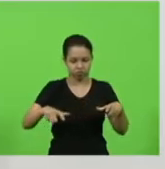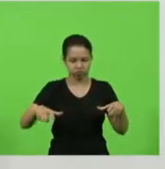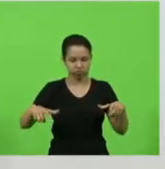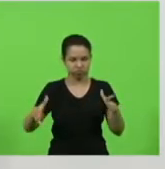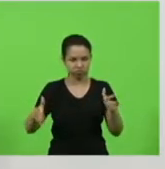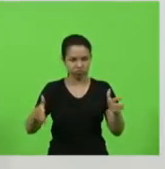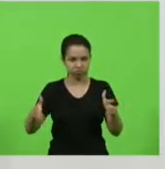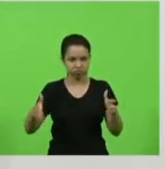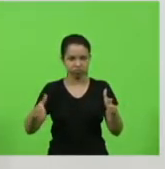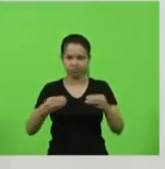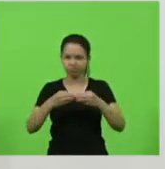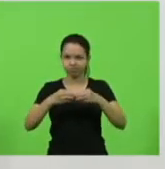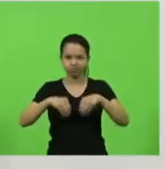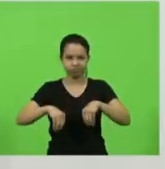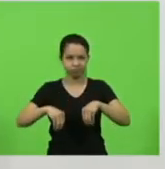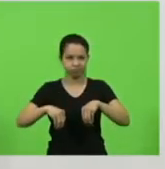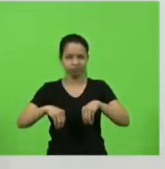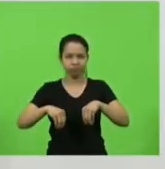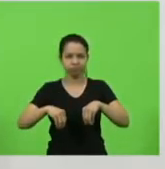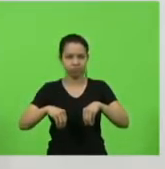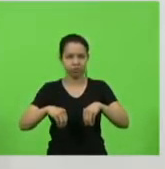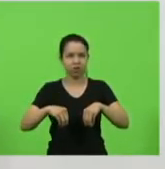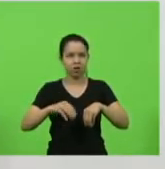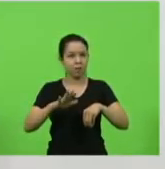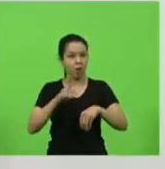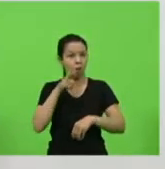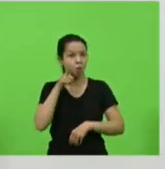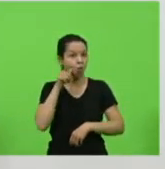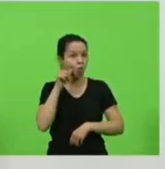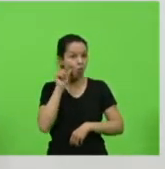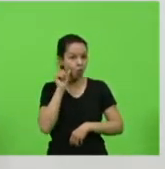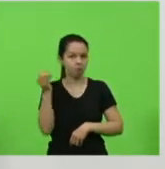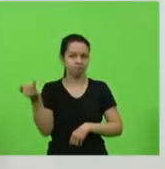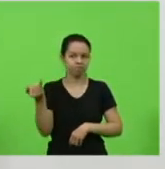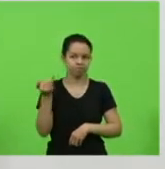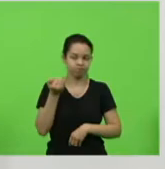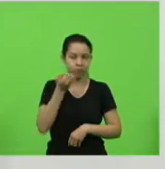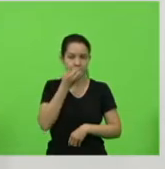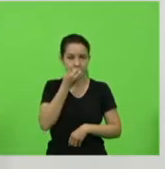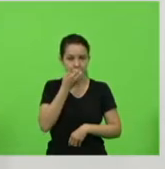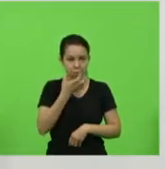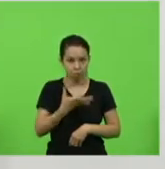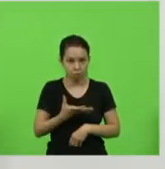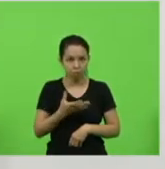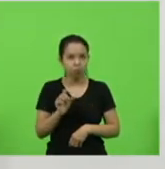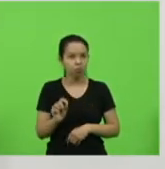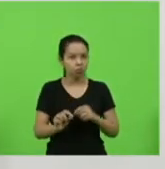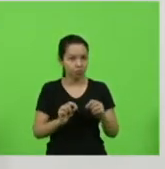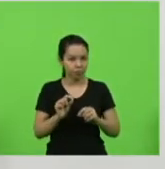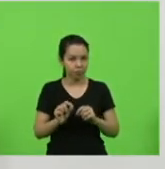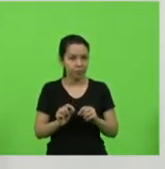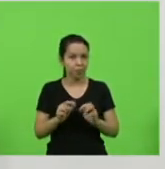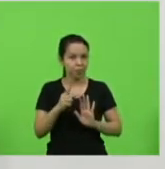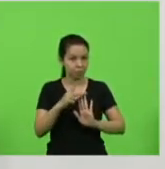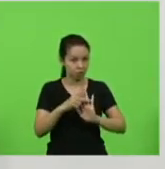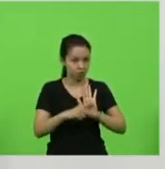tivemos a boa notícia de que o projeto está